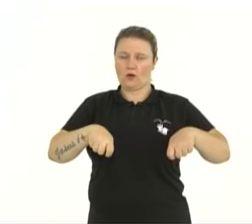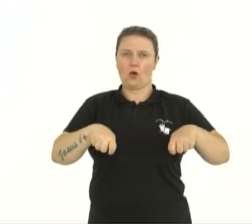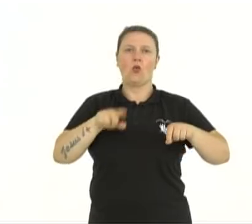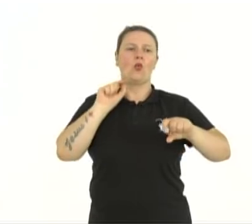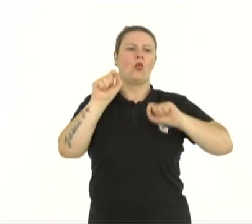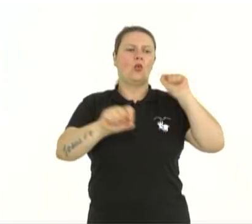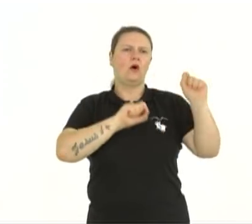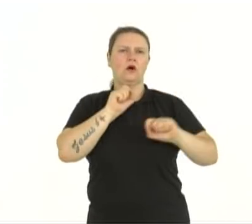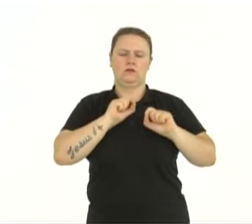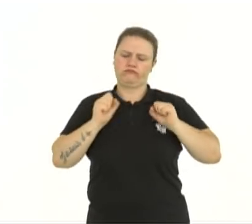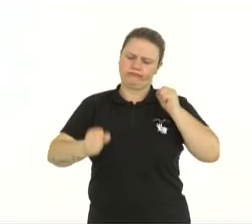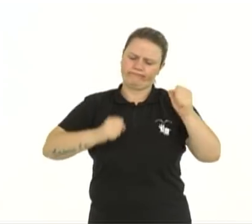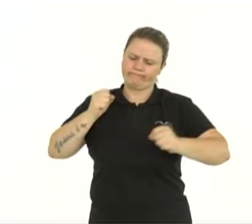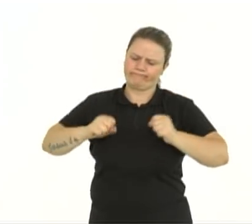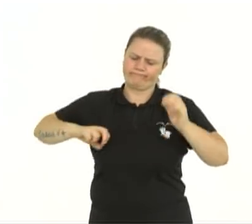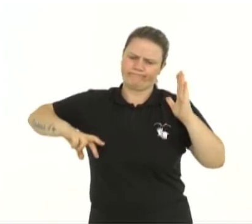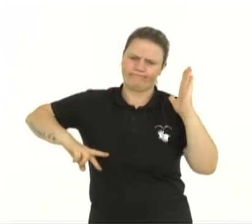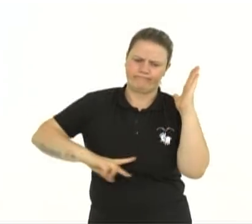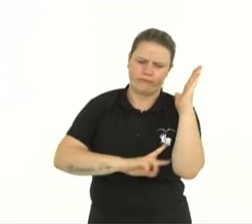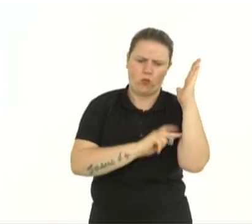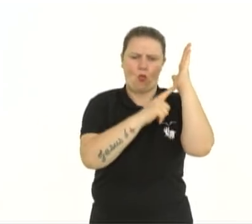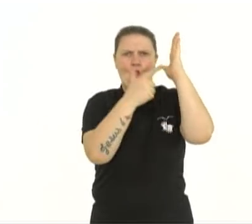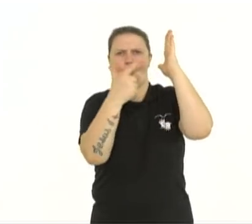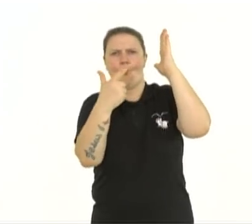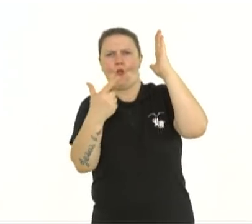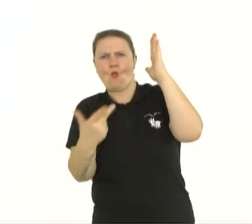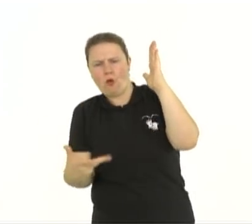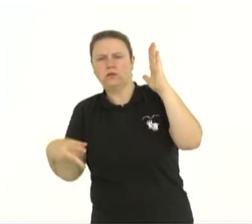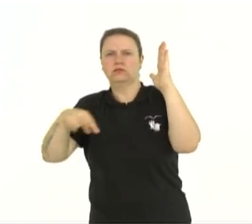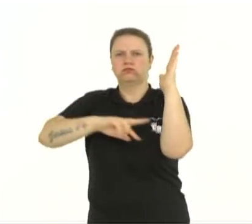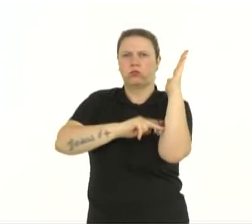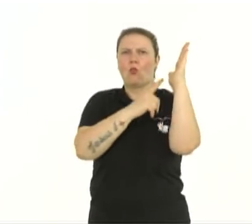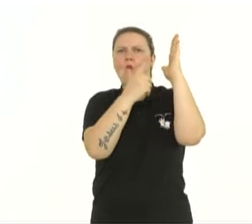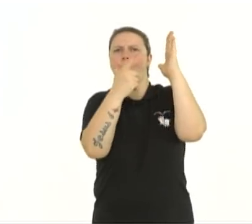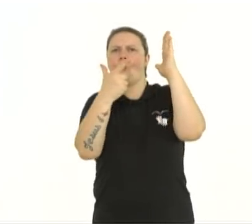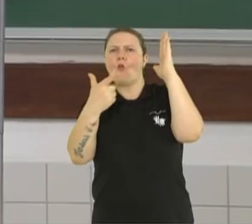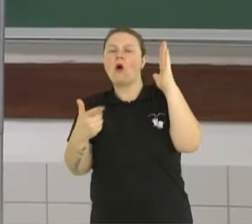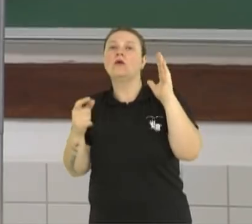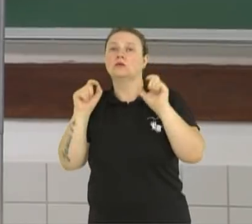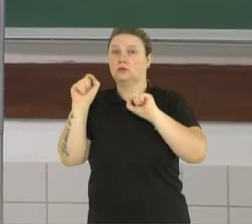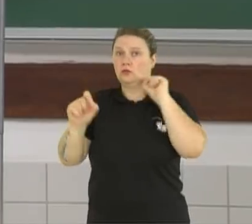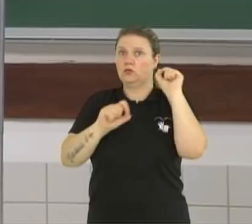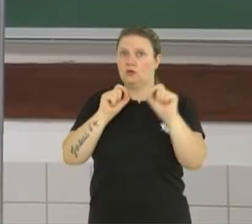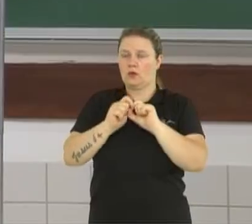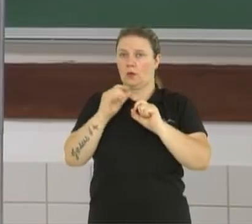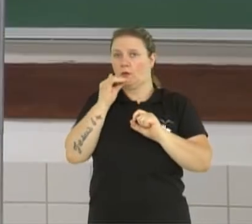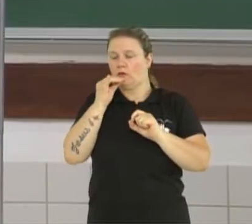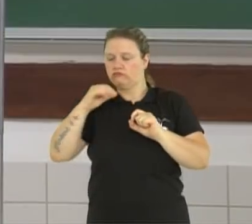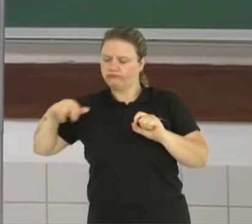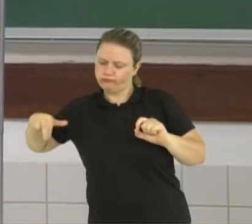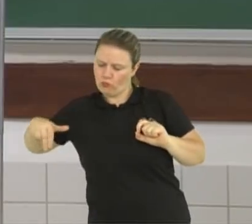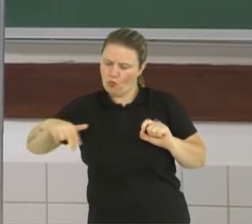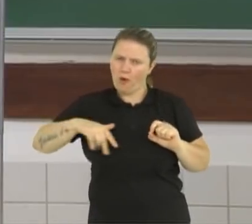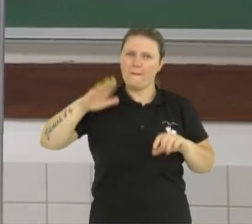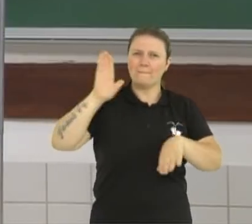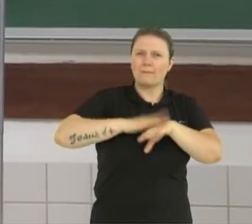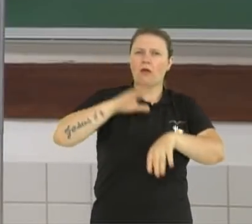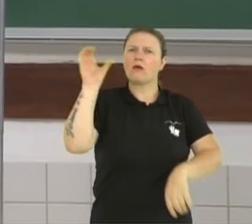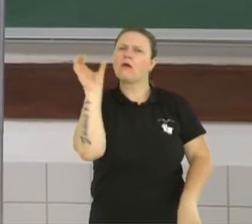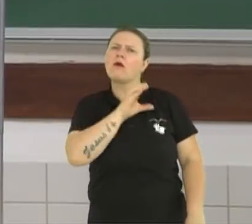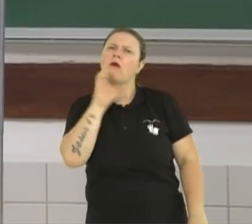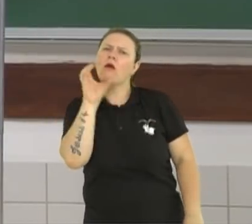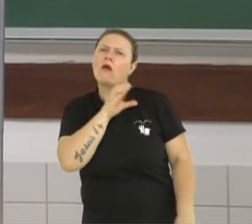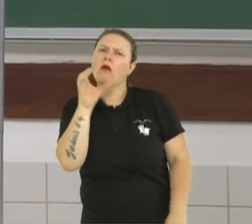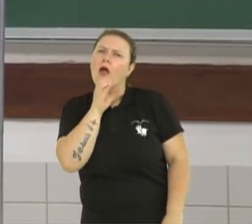mais rápido e eficientemente possível, utilizando habilidades do corpo. Então, eu vou tentar sair de um ponto e ir para o outro o mais rápido possível e